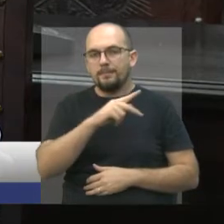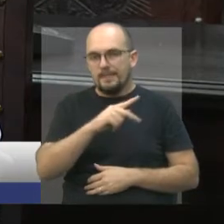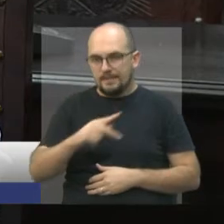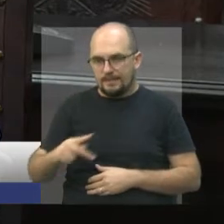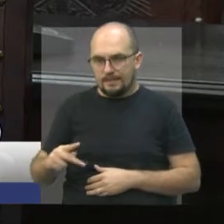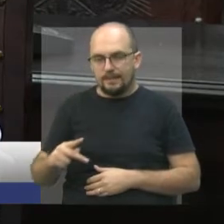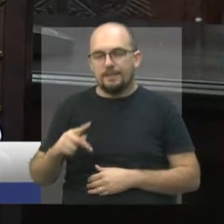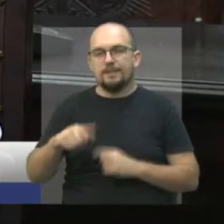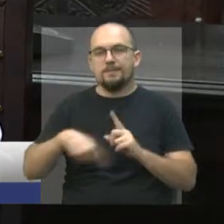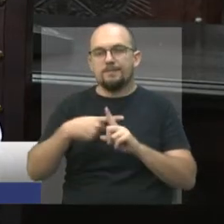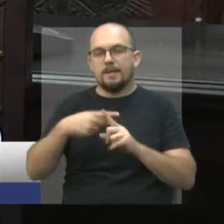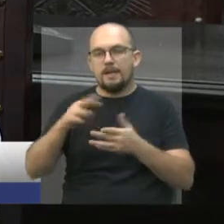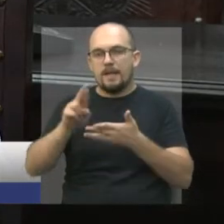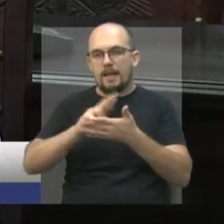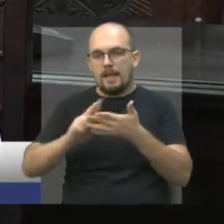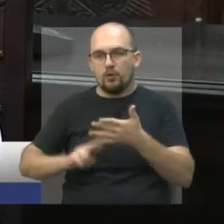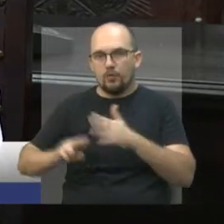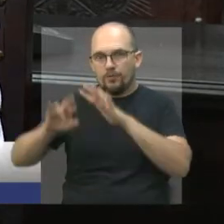como relator.